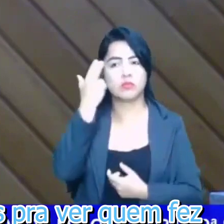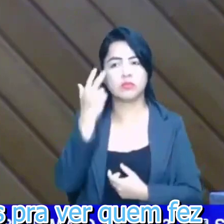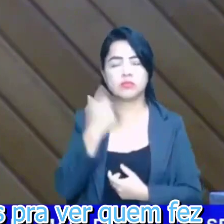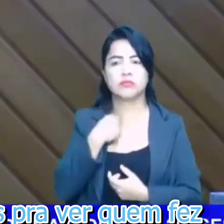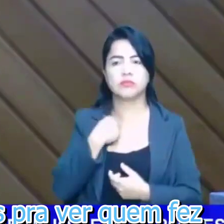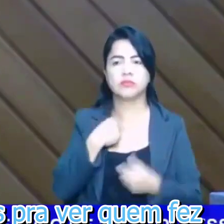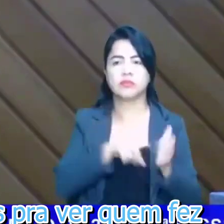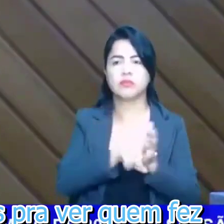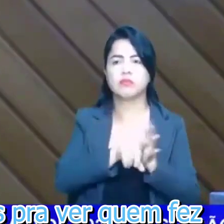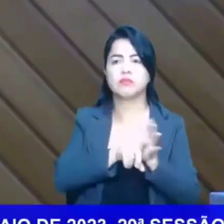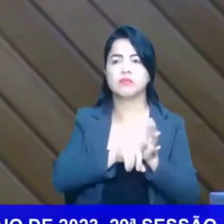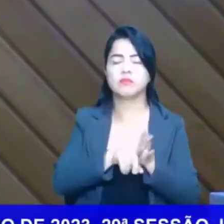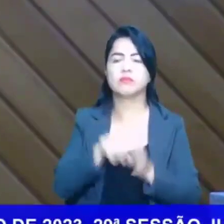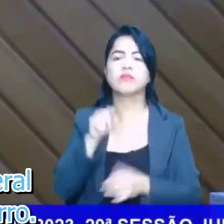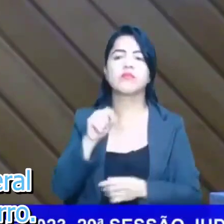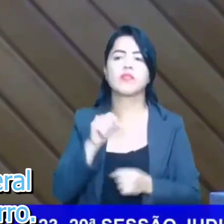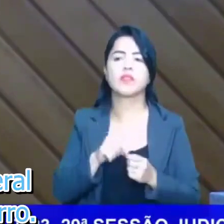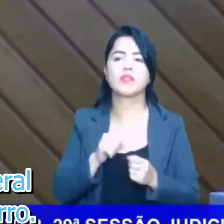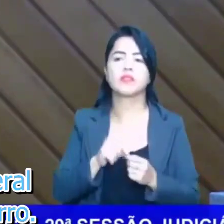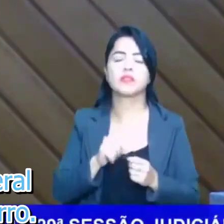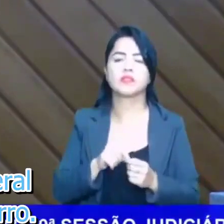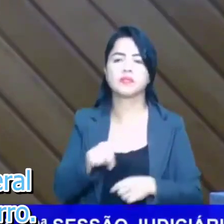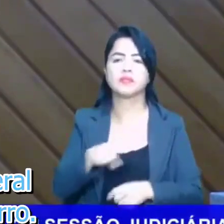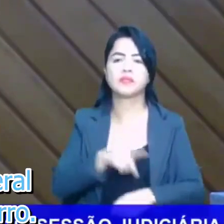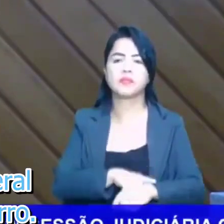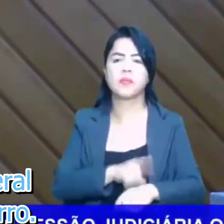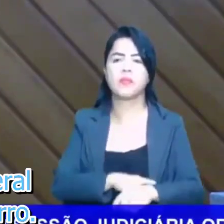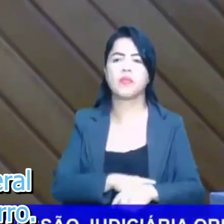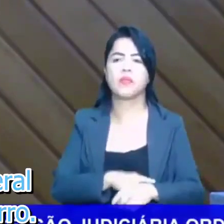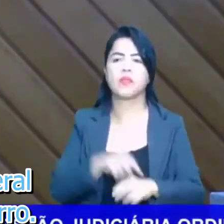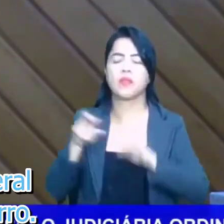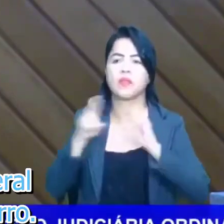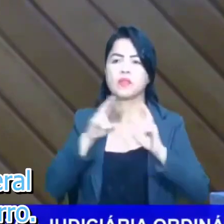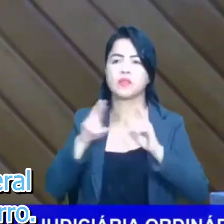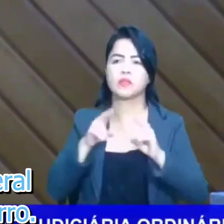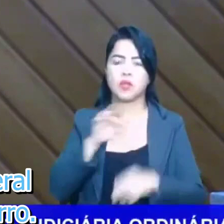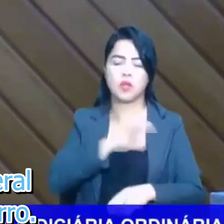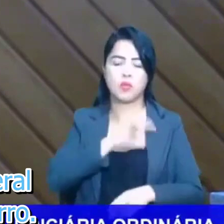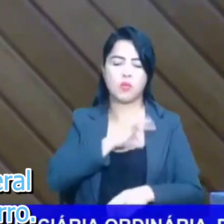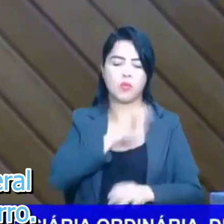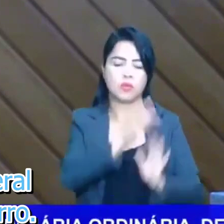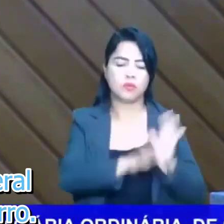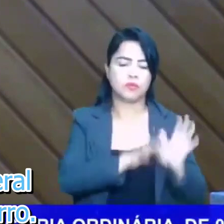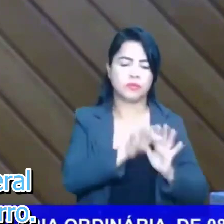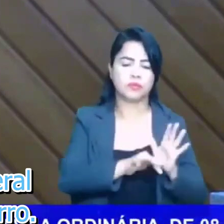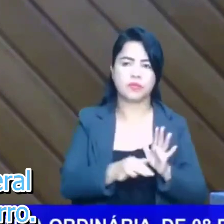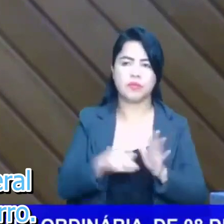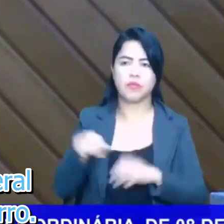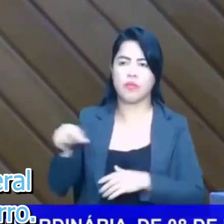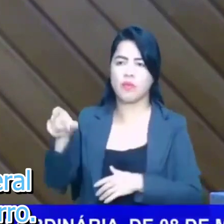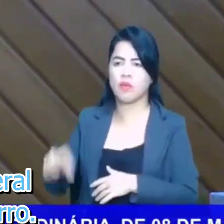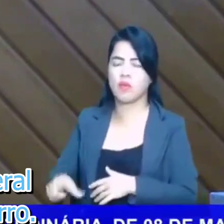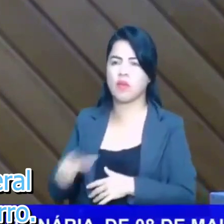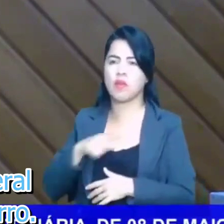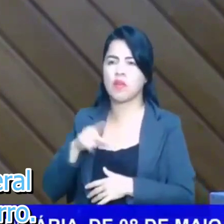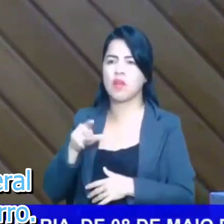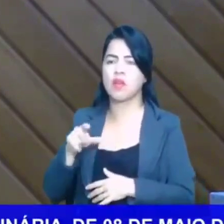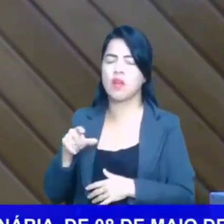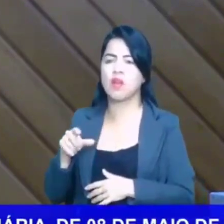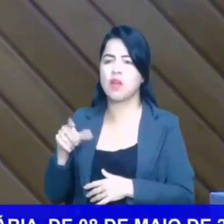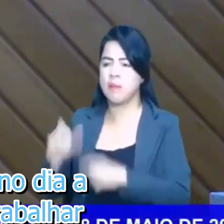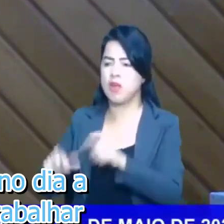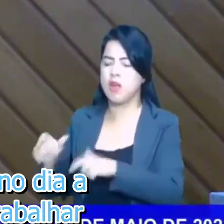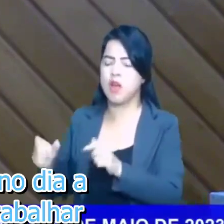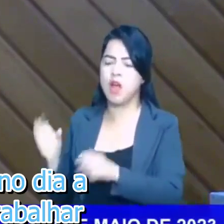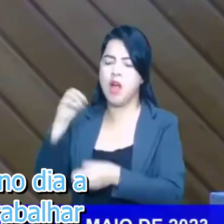vamos investigar depois para ver quem fez. Mas, naquele momento, a relação é entre a Polícia Federal e o infrator e aquelas pessoas que estão ali no